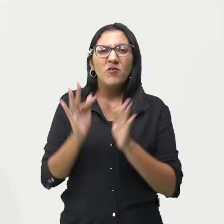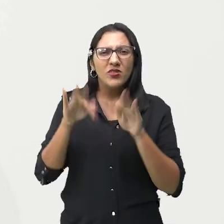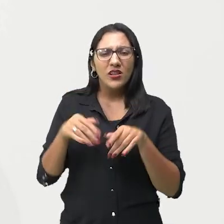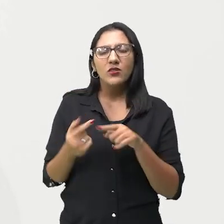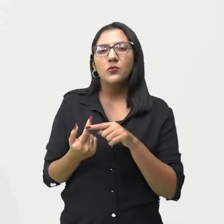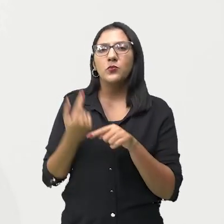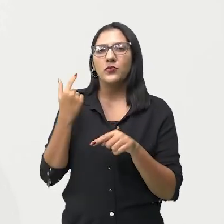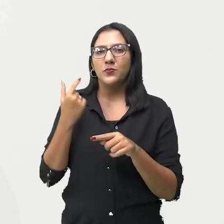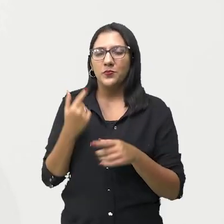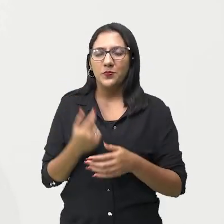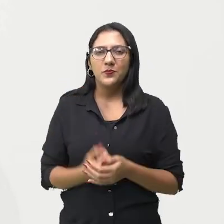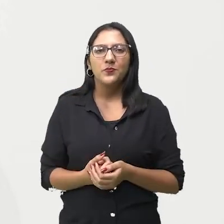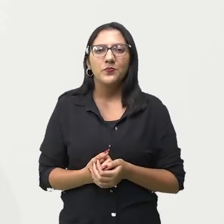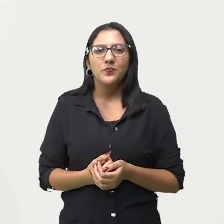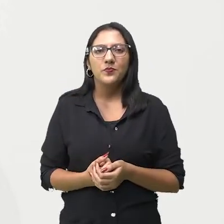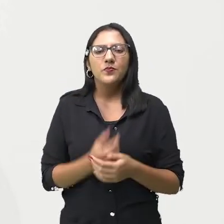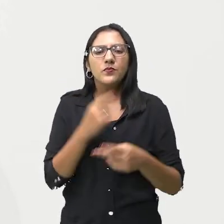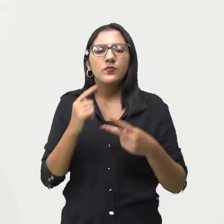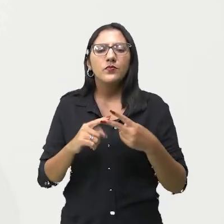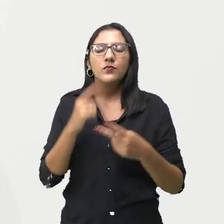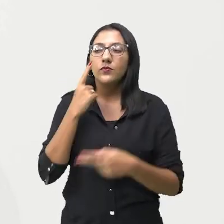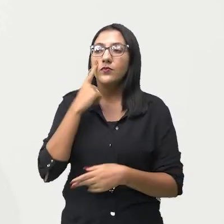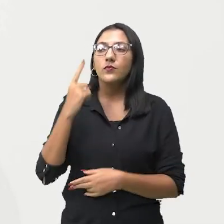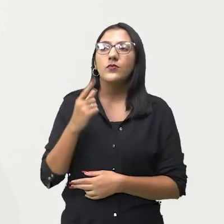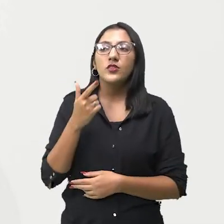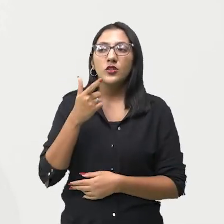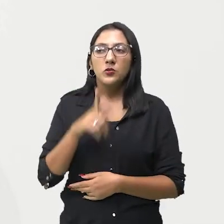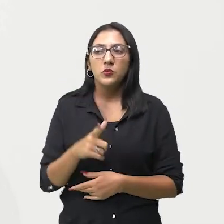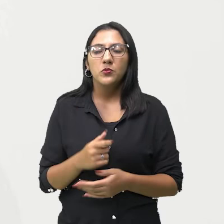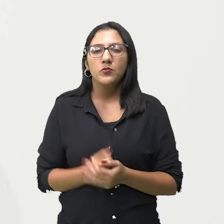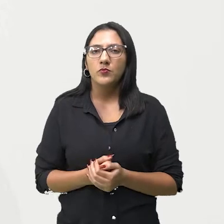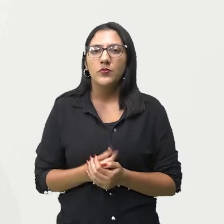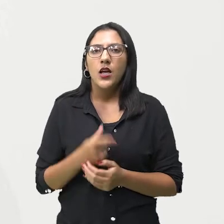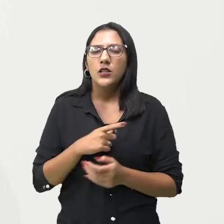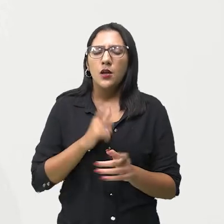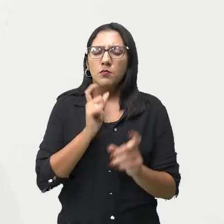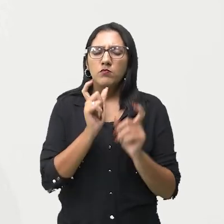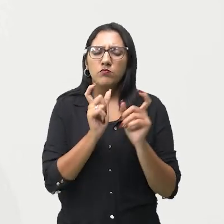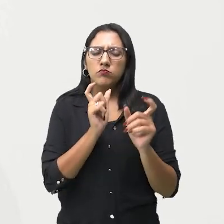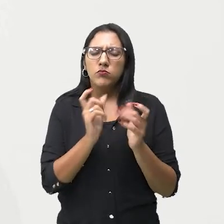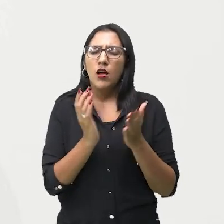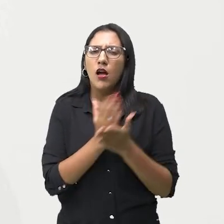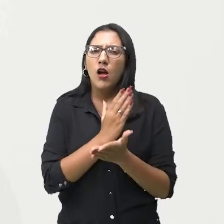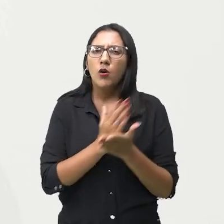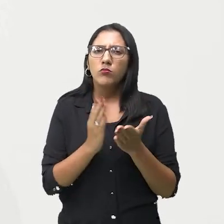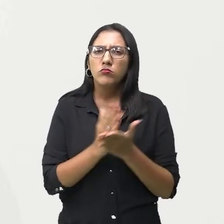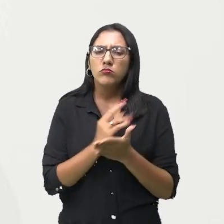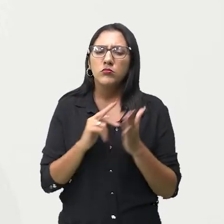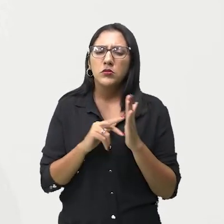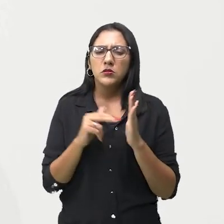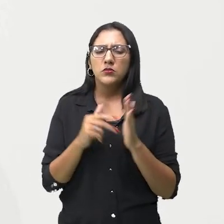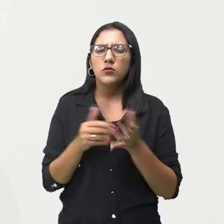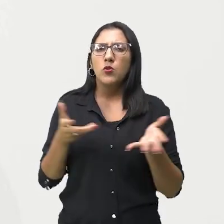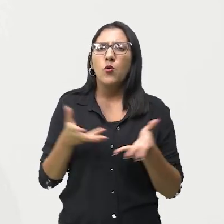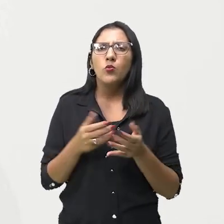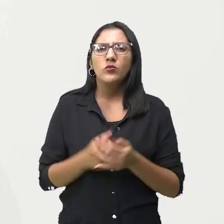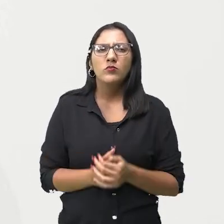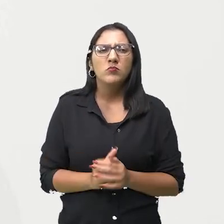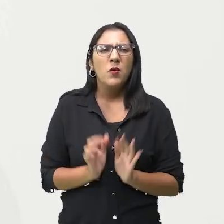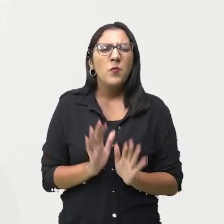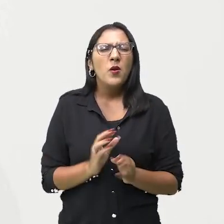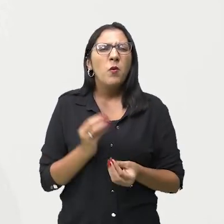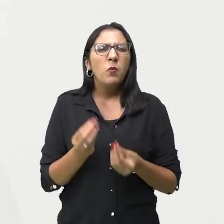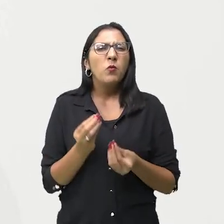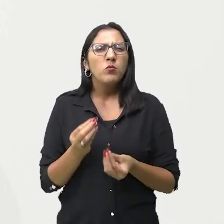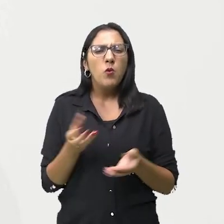no passado. E aí depois ele utiliza algumas formas no presente. Professora, mas